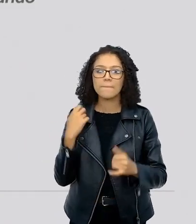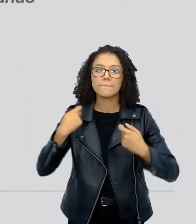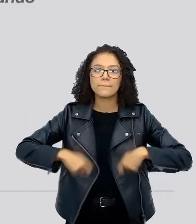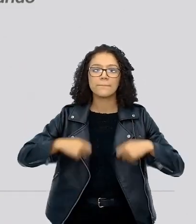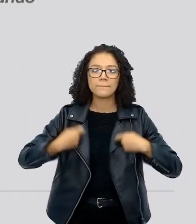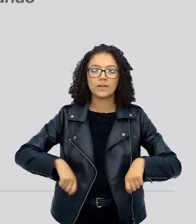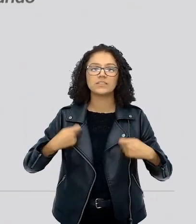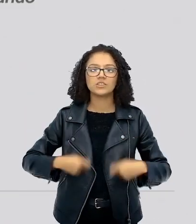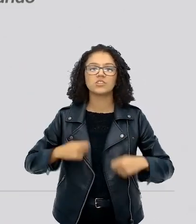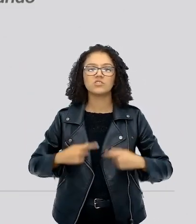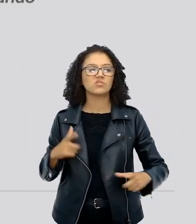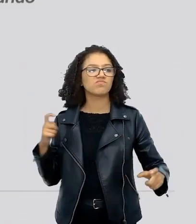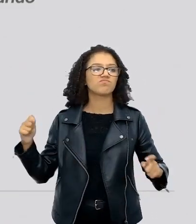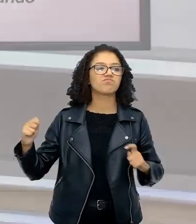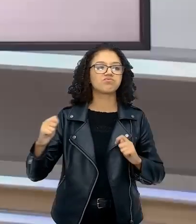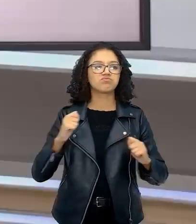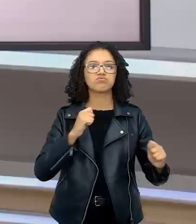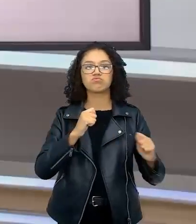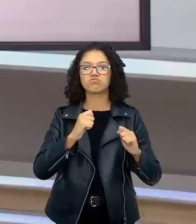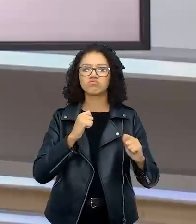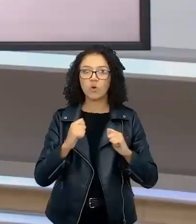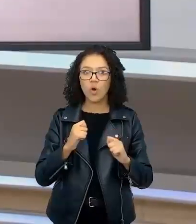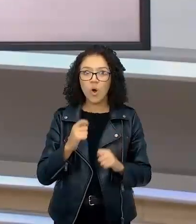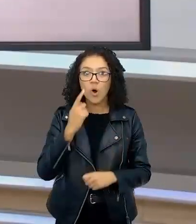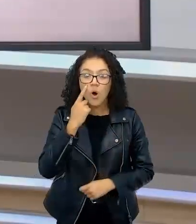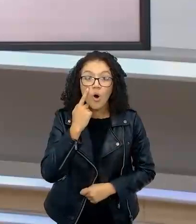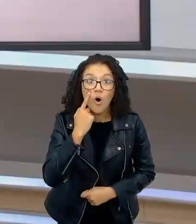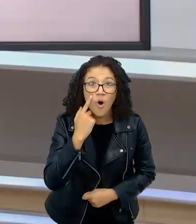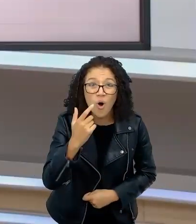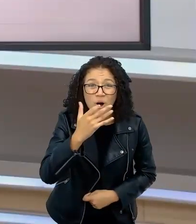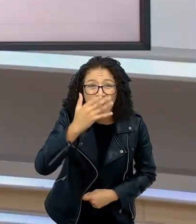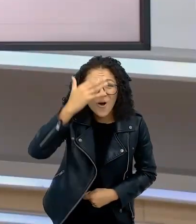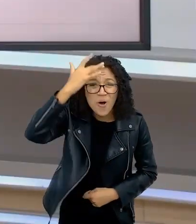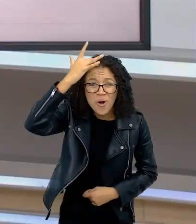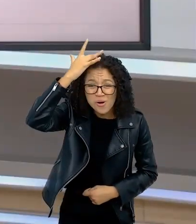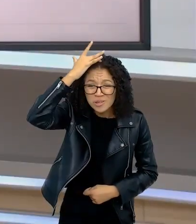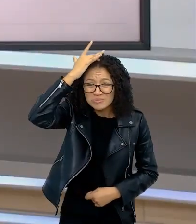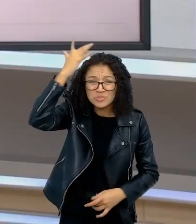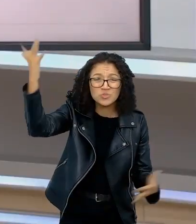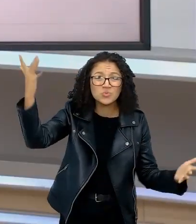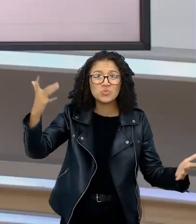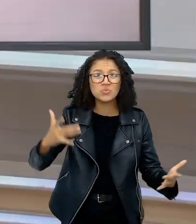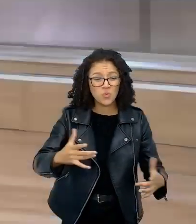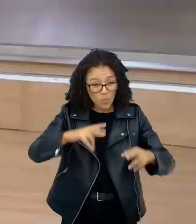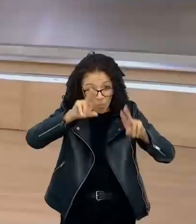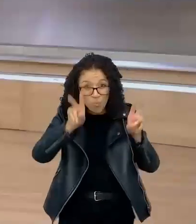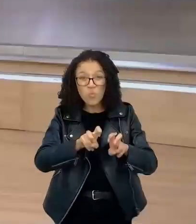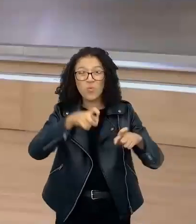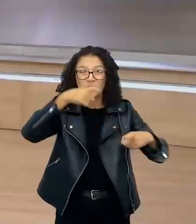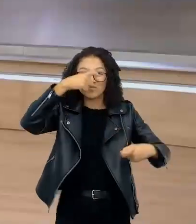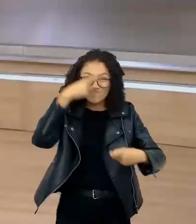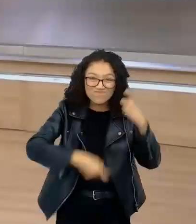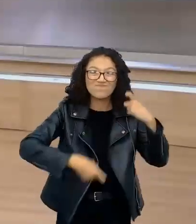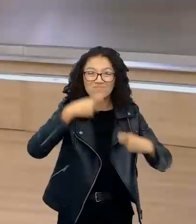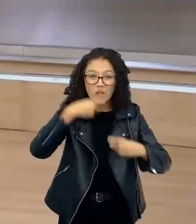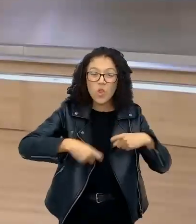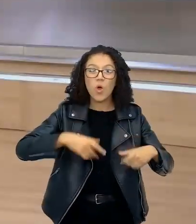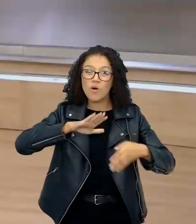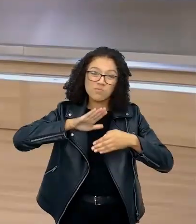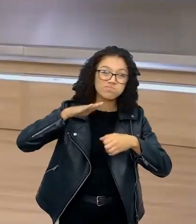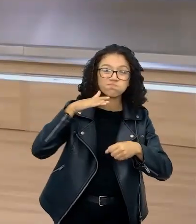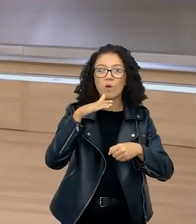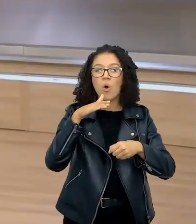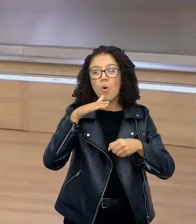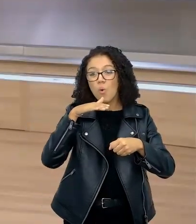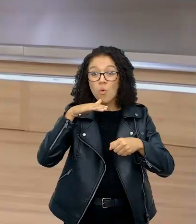nas relações amorosas. Olha o quanto isso tem a ver com a violência sexual. Olha o quanto isso tem a ver com esse